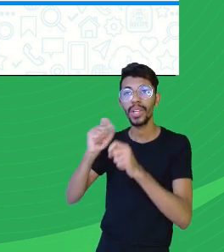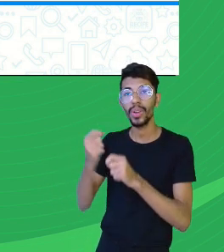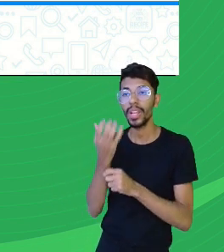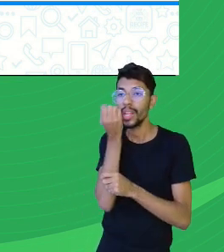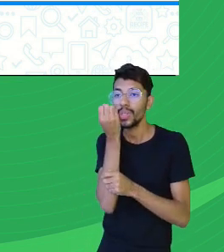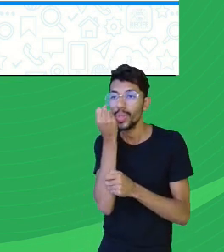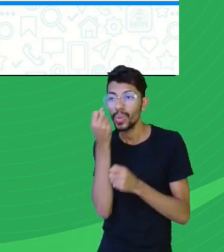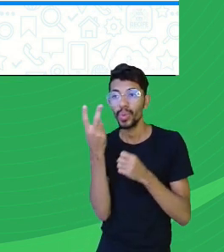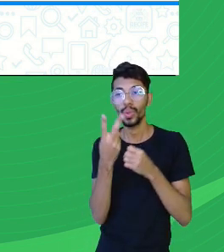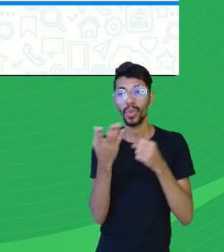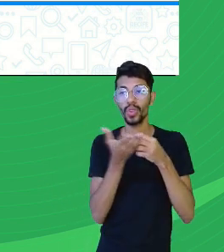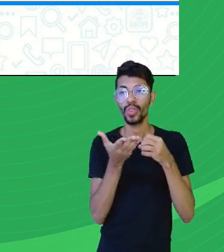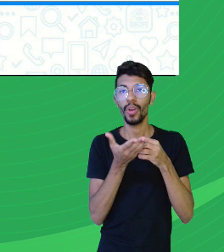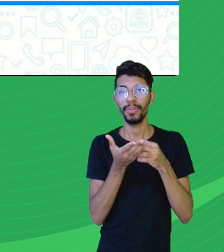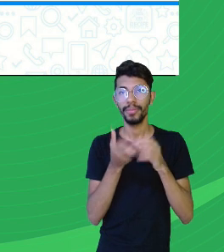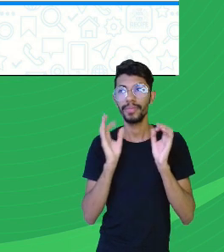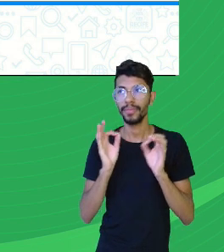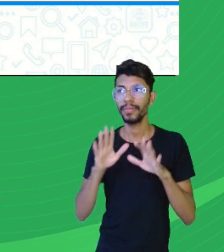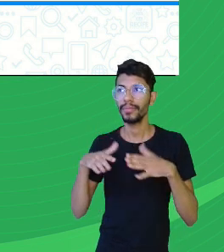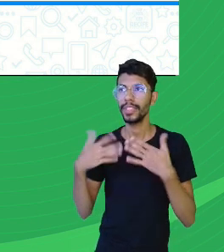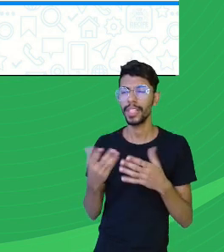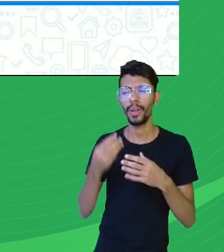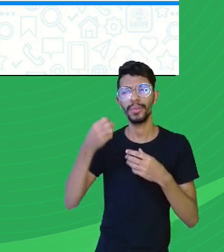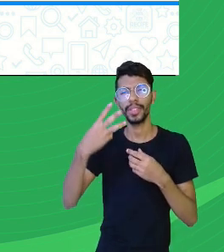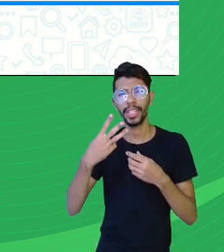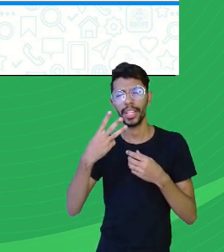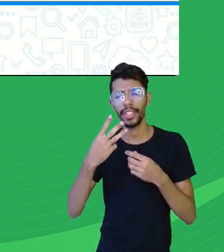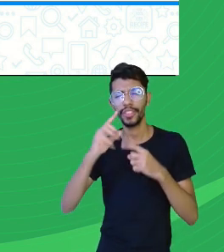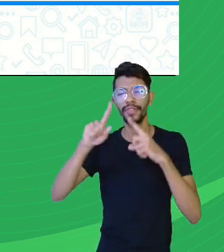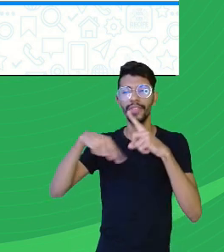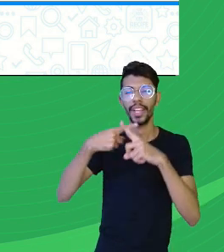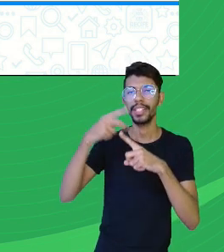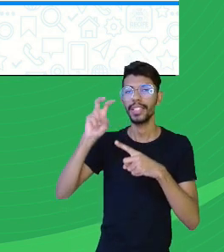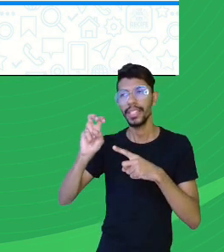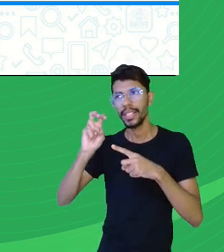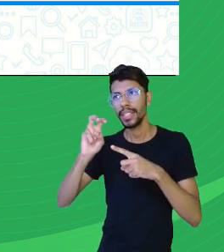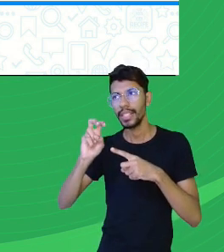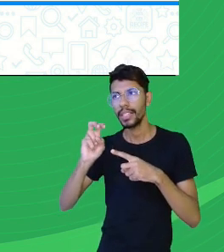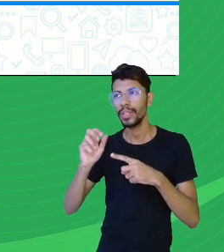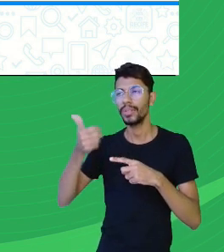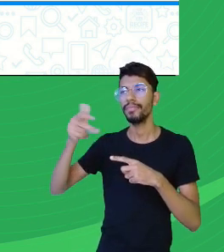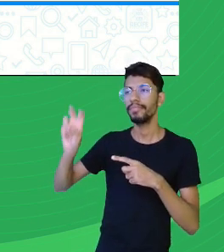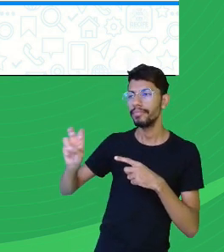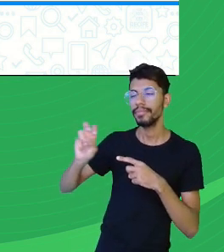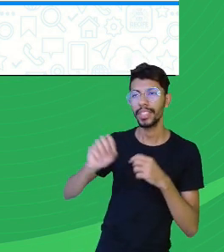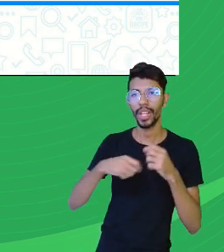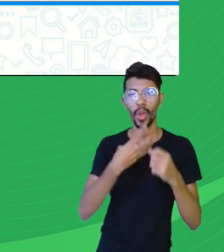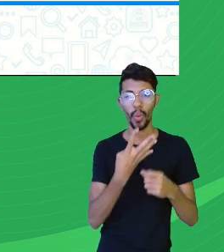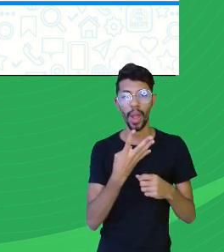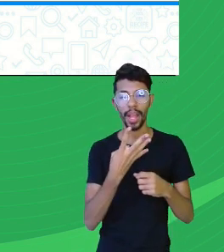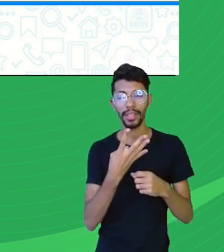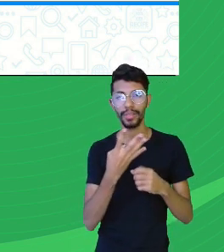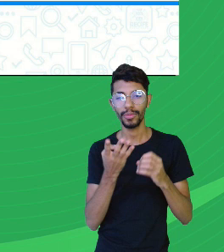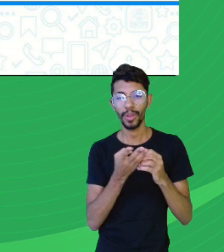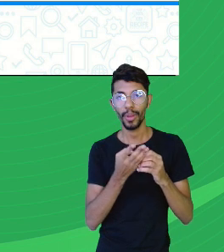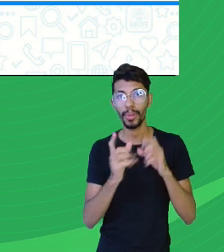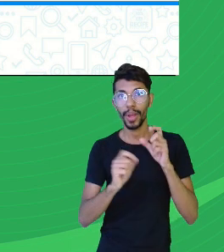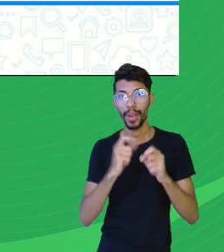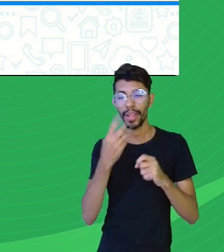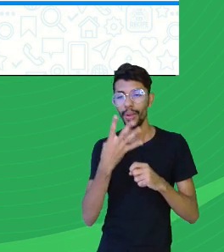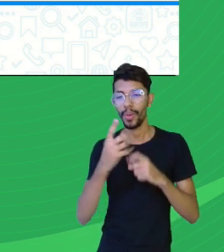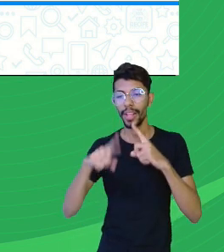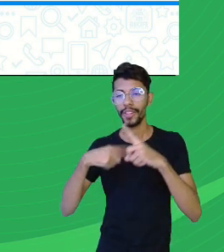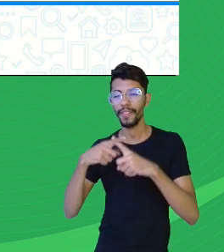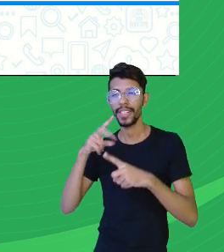assim sucessivamente. 3 copos, 3 vezes 5, que é 15. 4 copos, 4